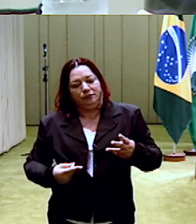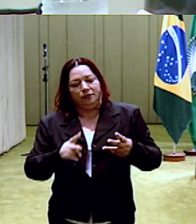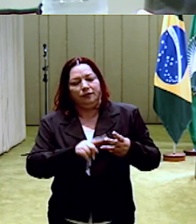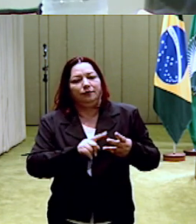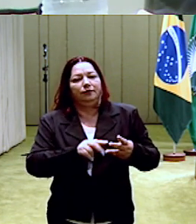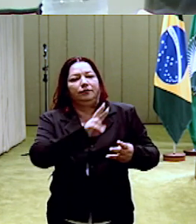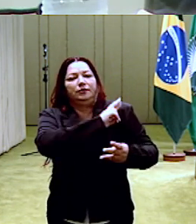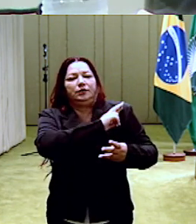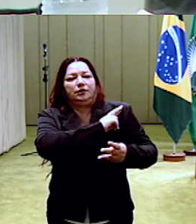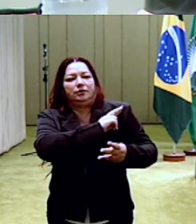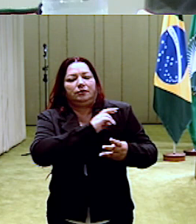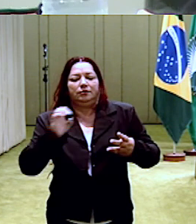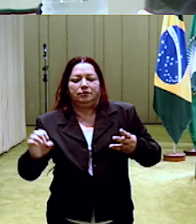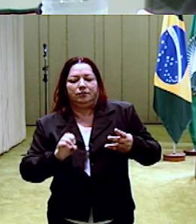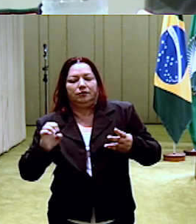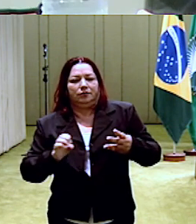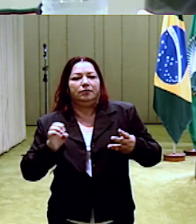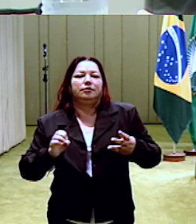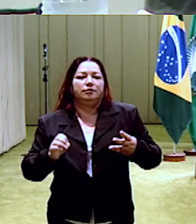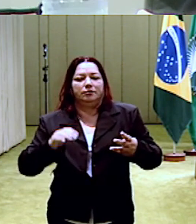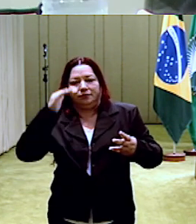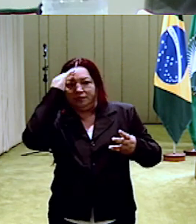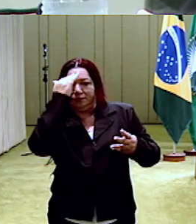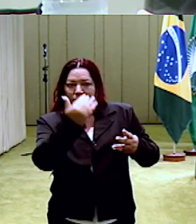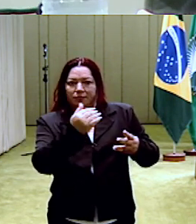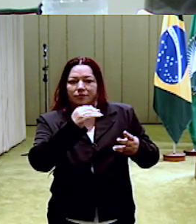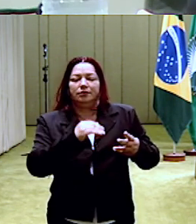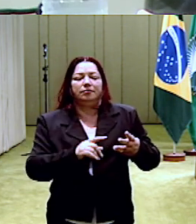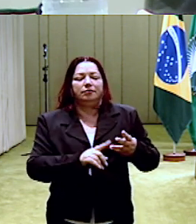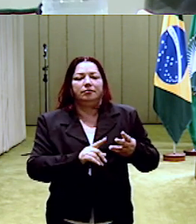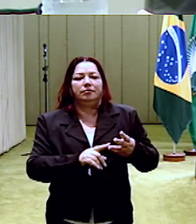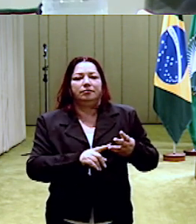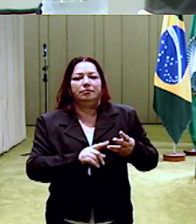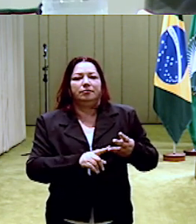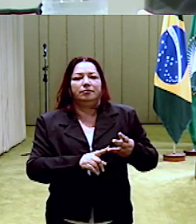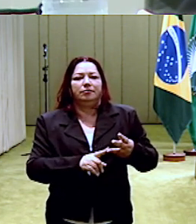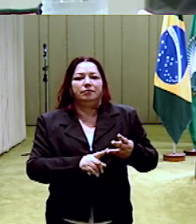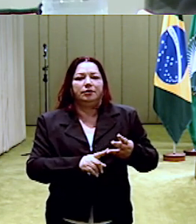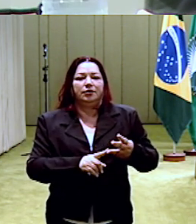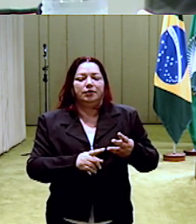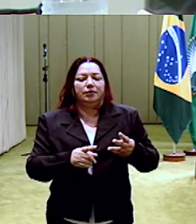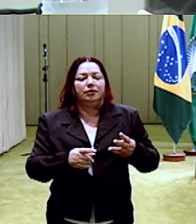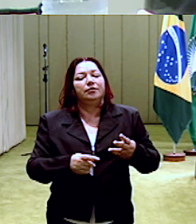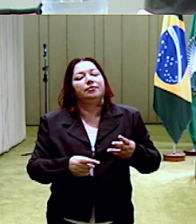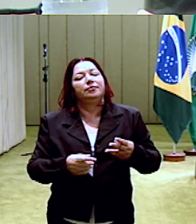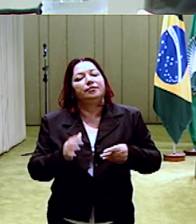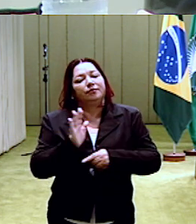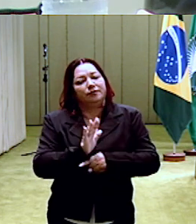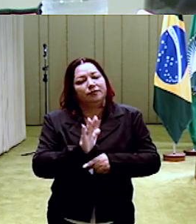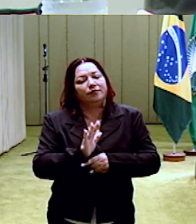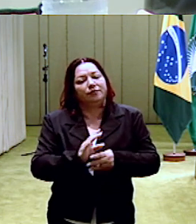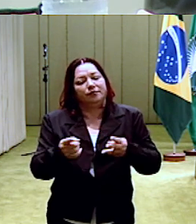a responsabilidade das empresas de respeitar os direitos humanos e o acesso a mecanismos de reparação.